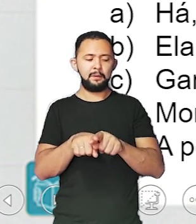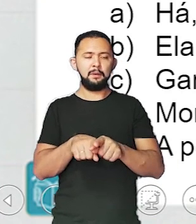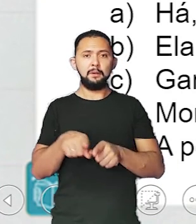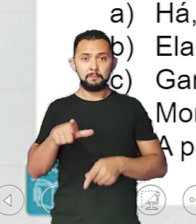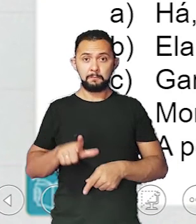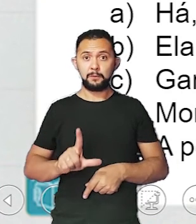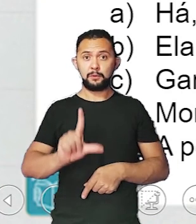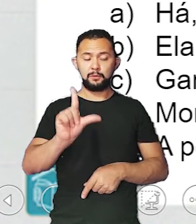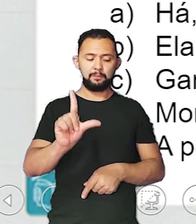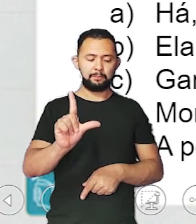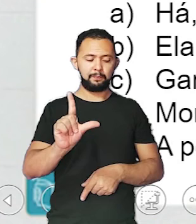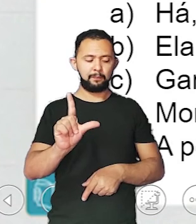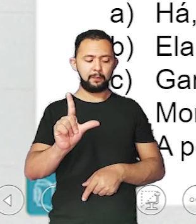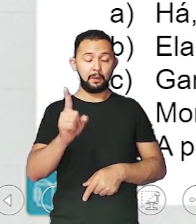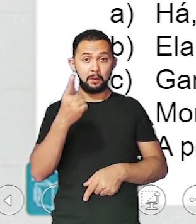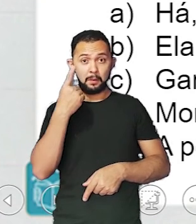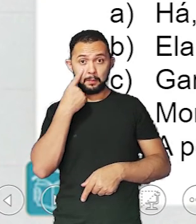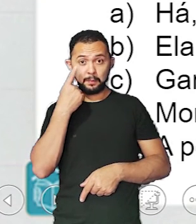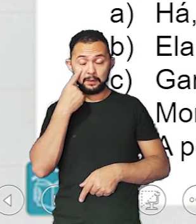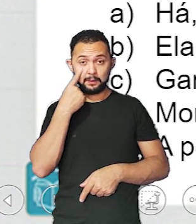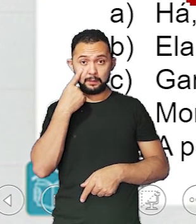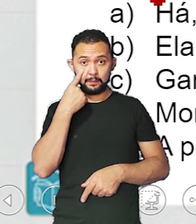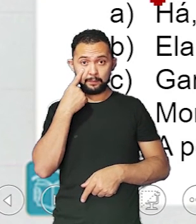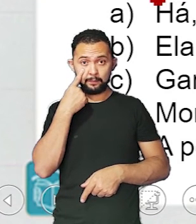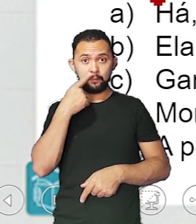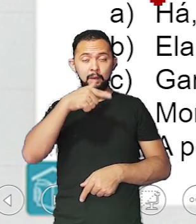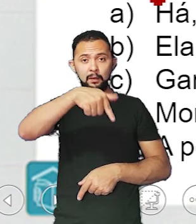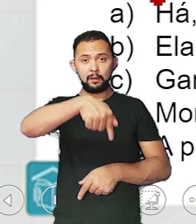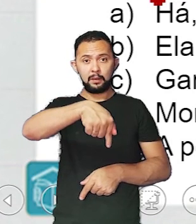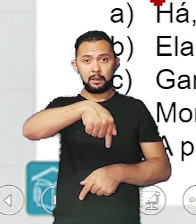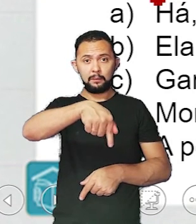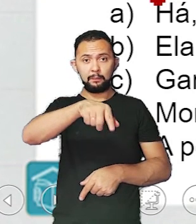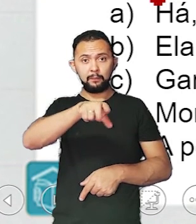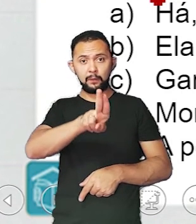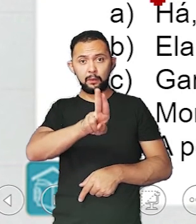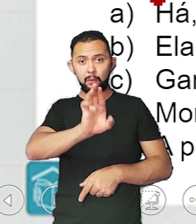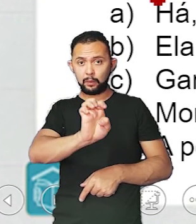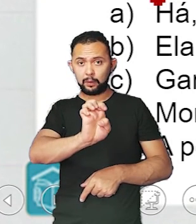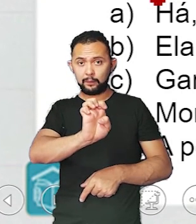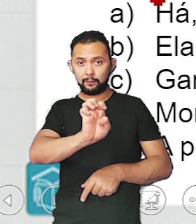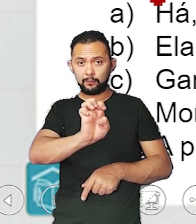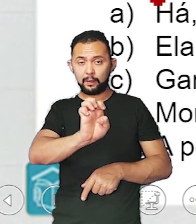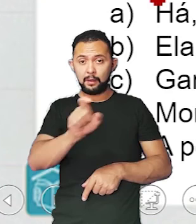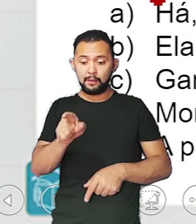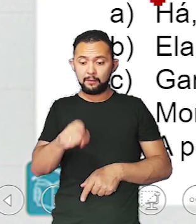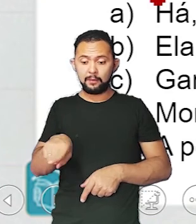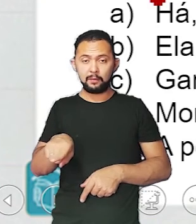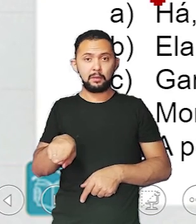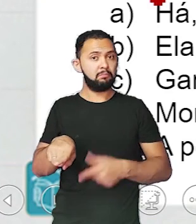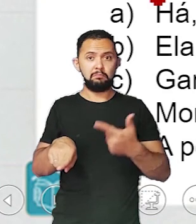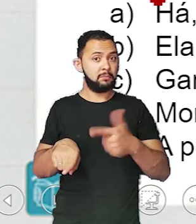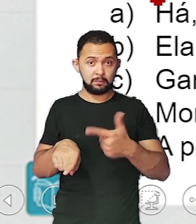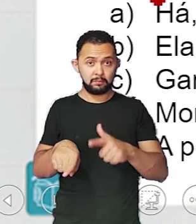vamos classificá-la apenas como restritiva, né? E ele quer uma explicativa. Ganhou um cavalo que se